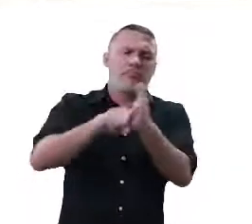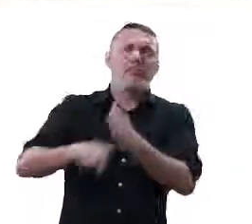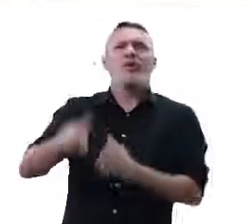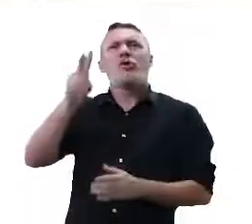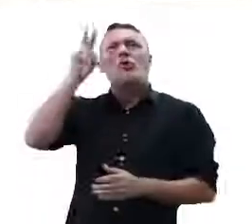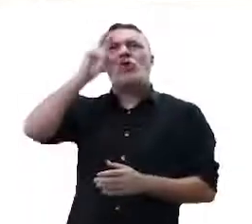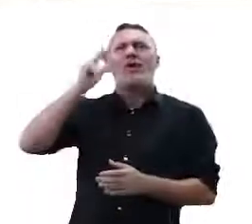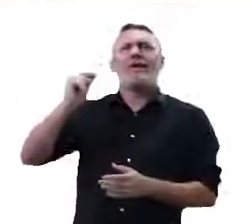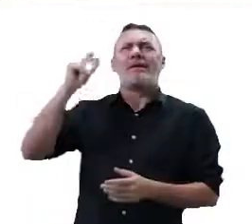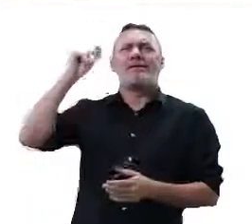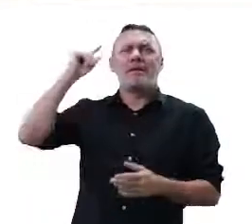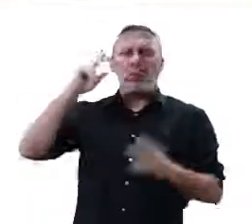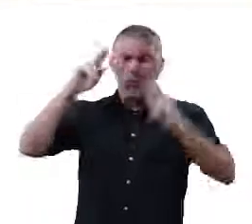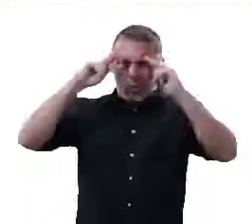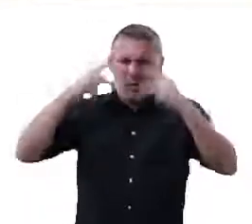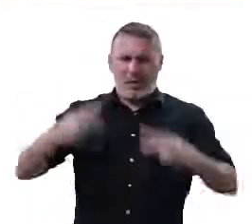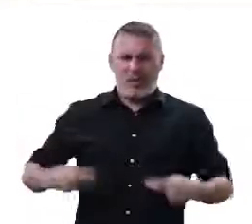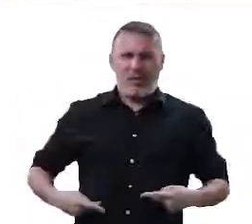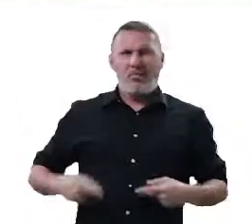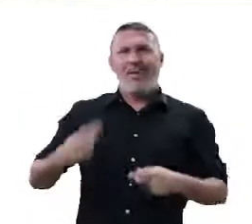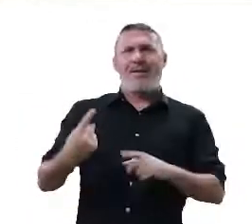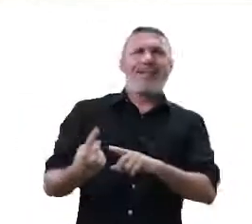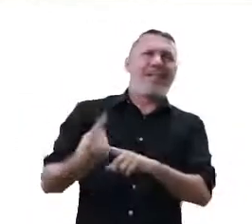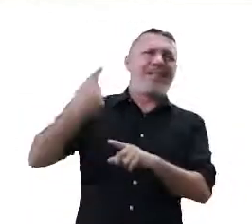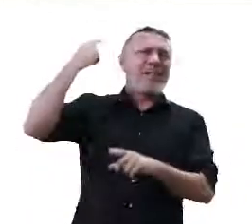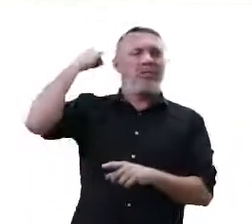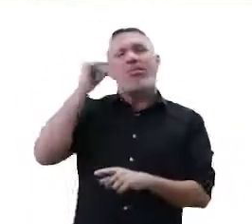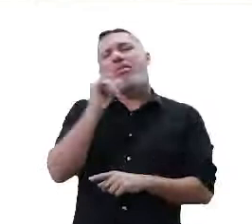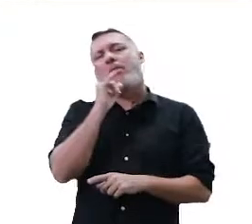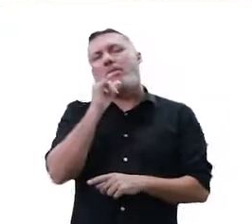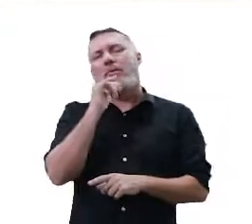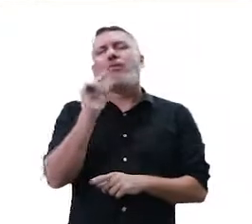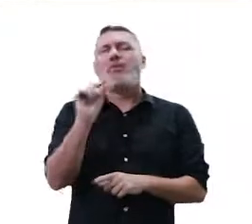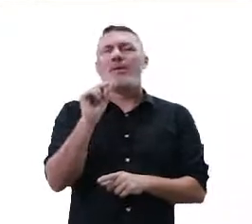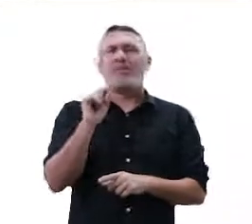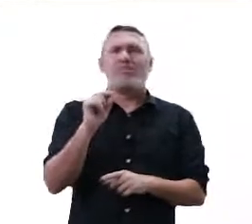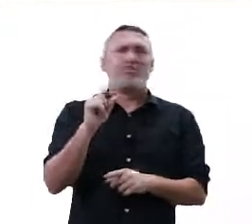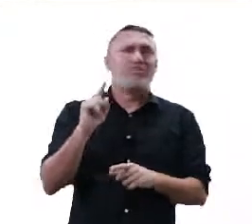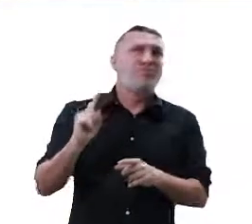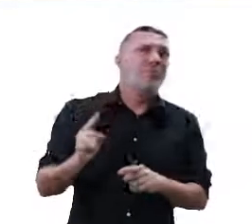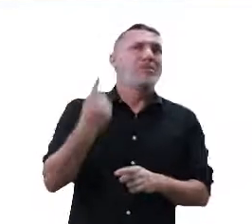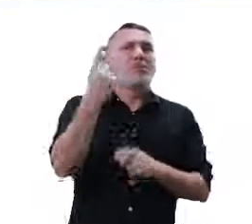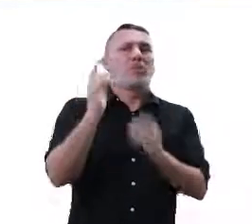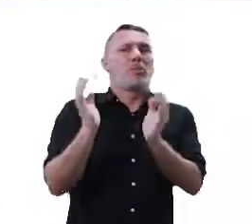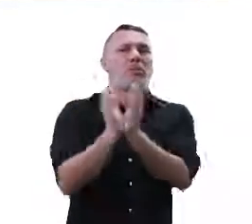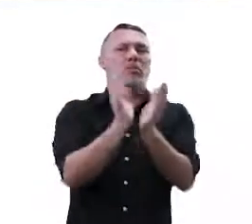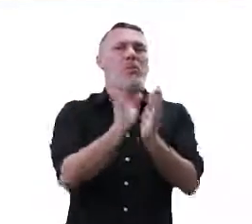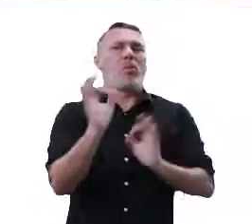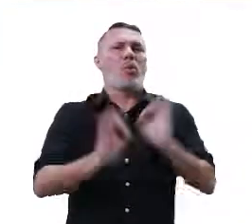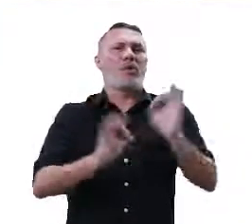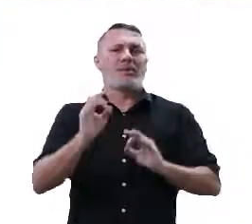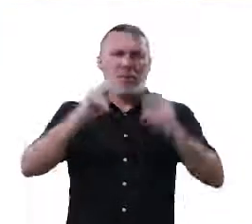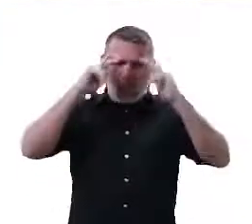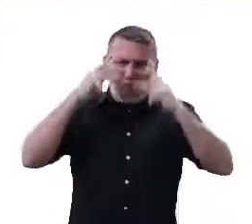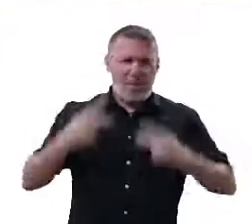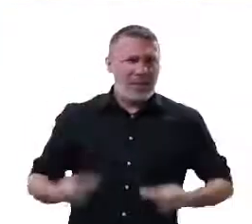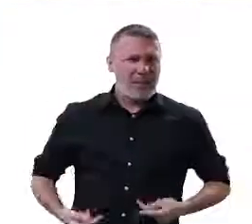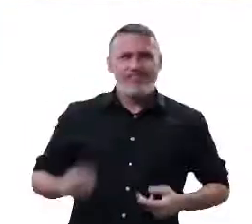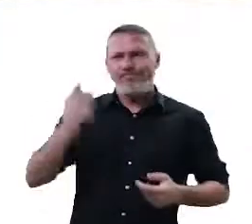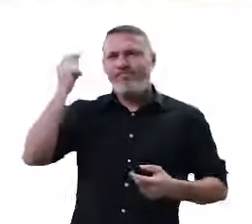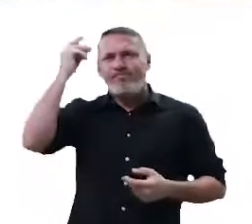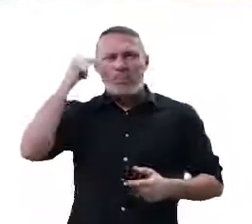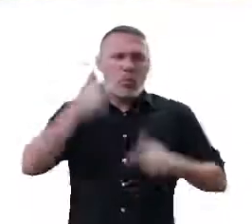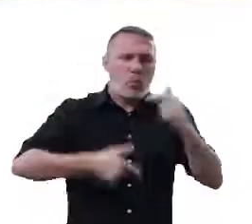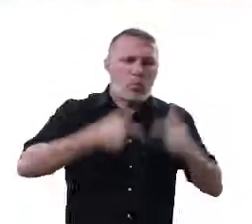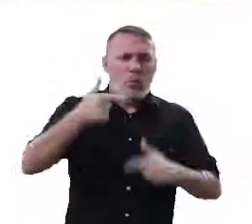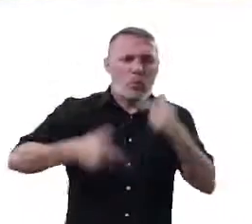história da humanidade, desde aquilo que ele chama de comunismo primitivo, ou comunal primitivo, que seria o primeiro estágio de